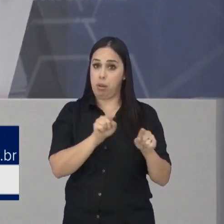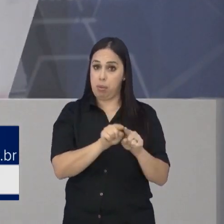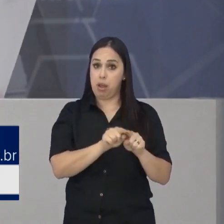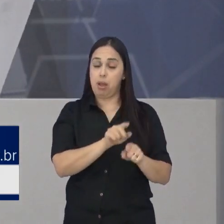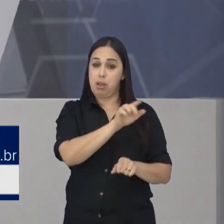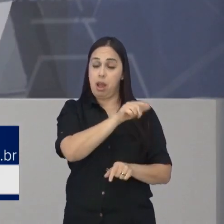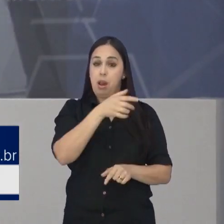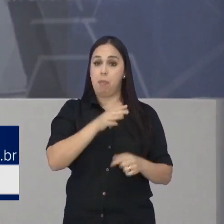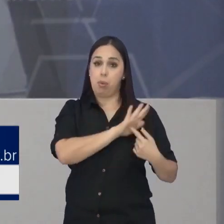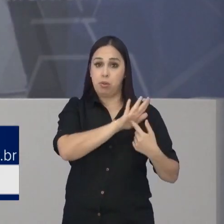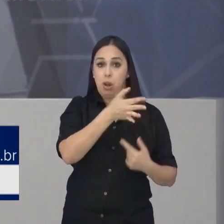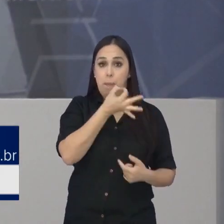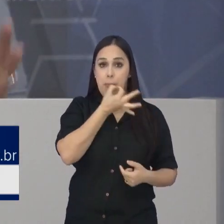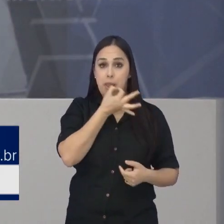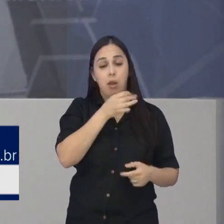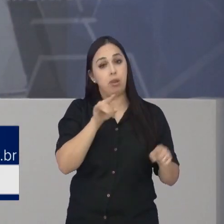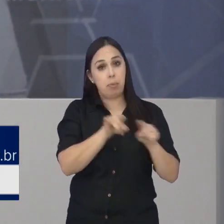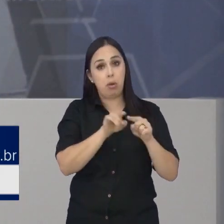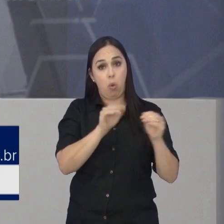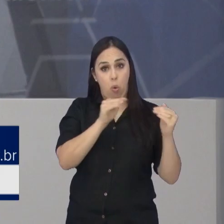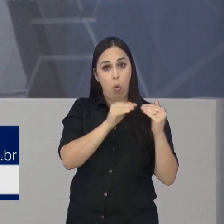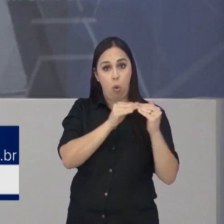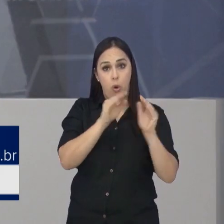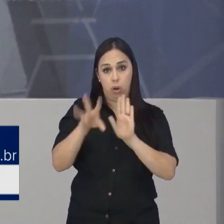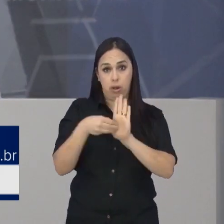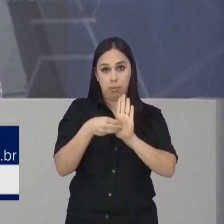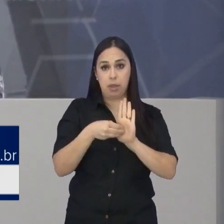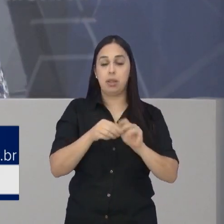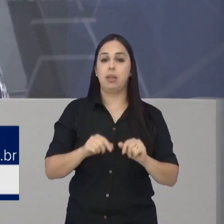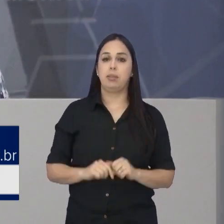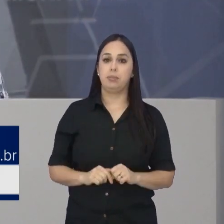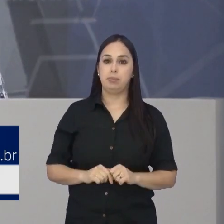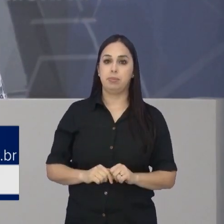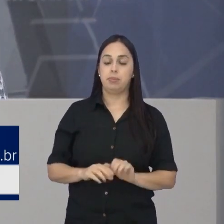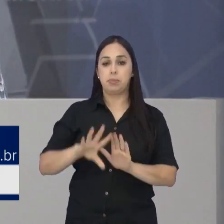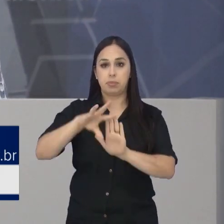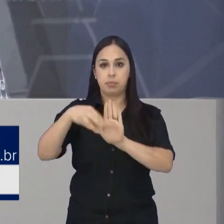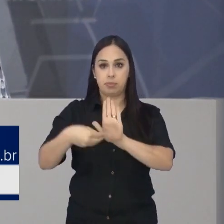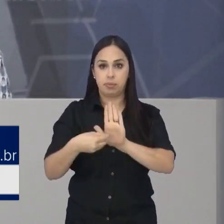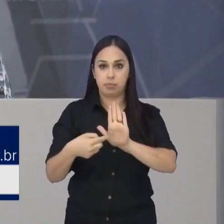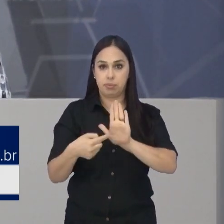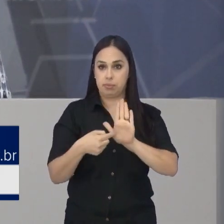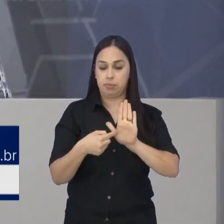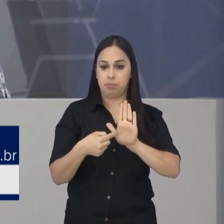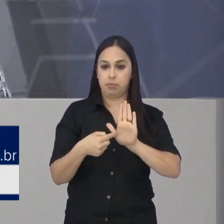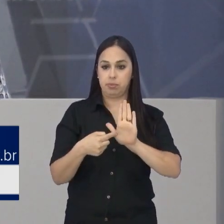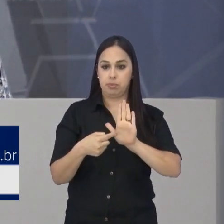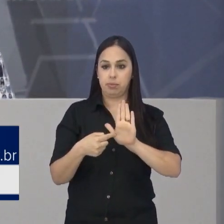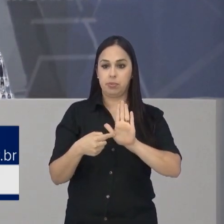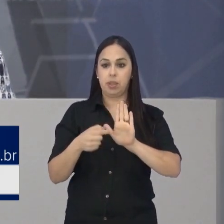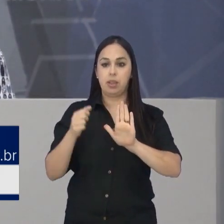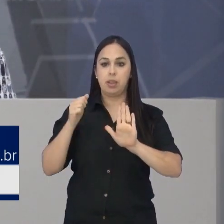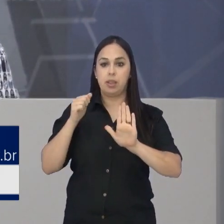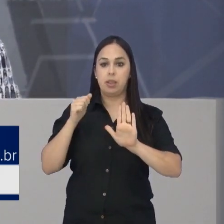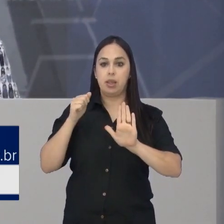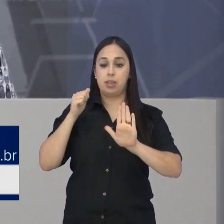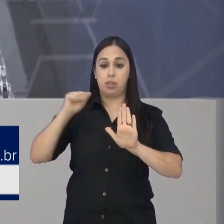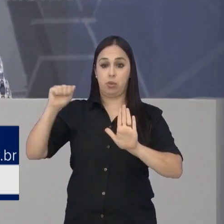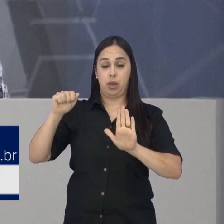parecer favorável à nossa emenda. Na nossa emenda, que foi feita pela assessoria da